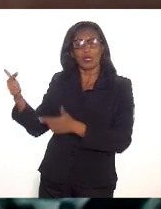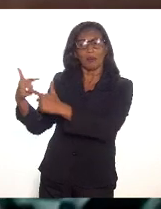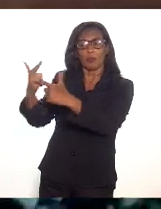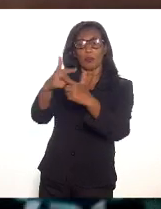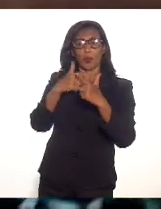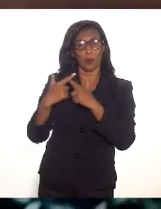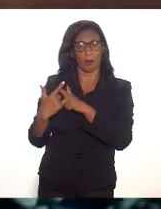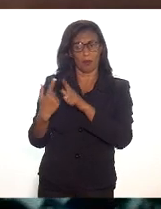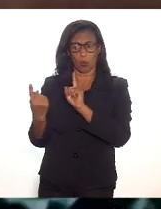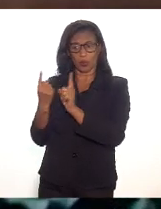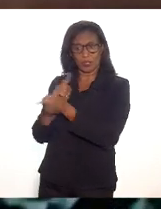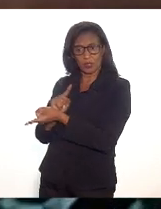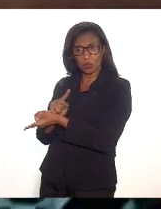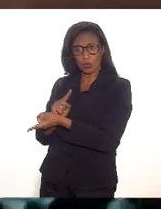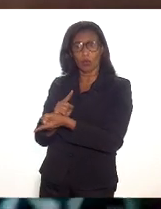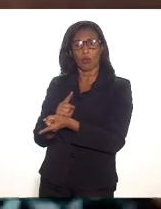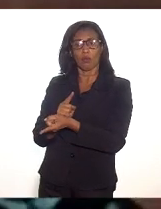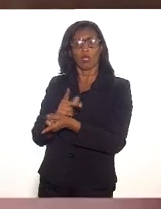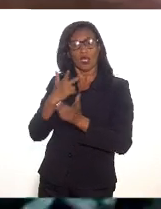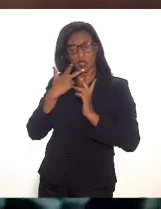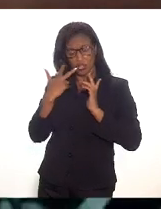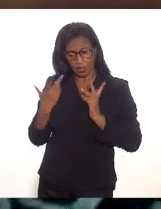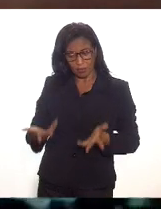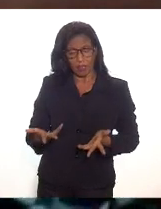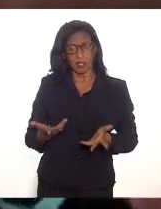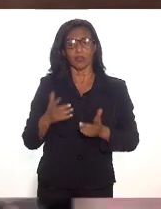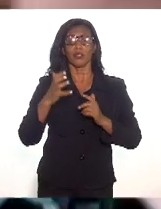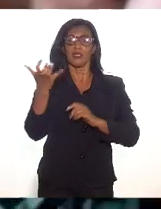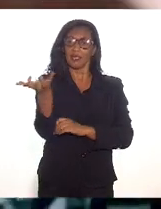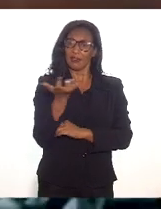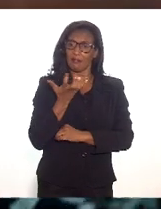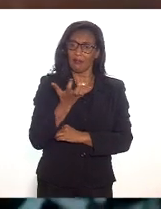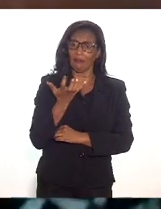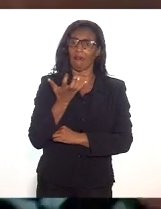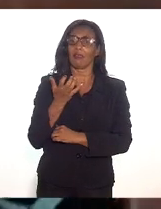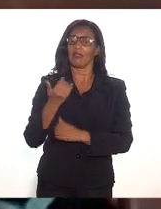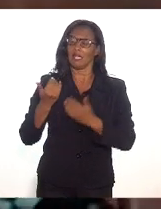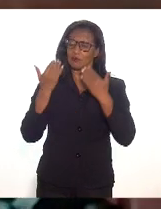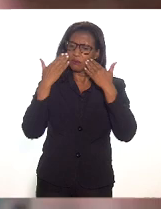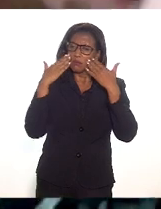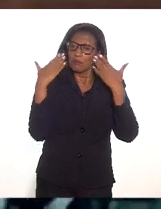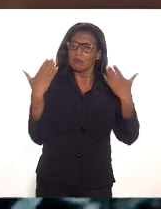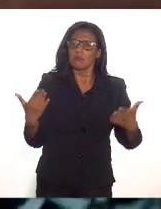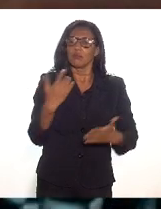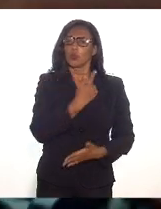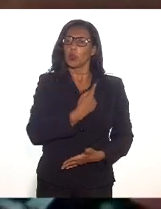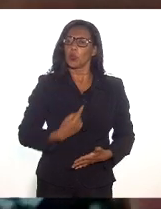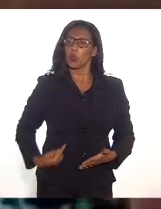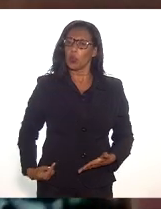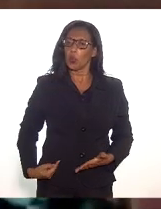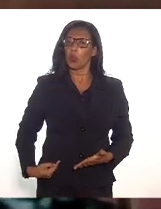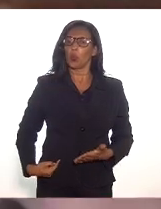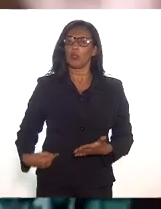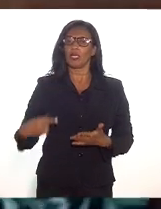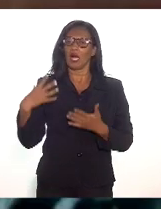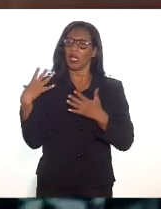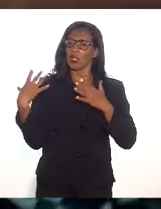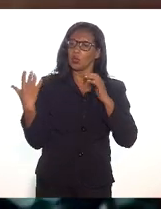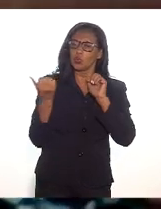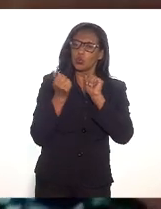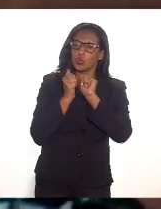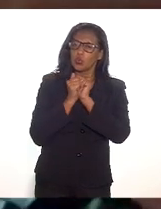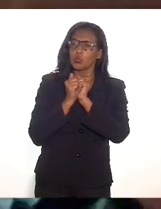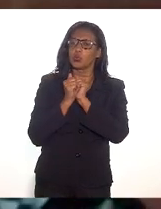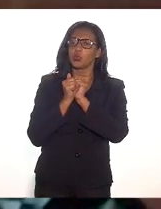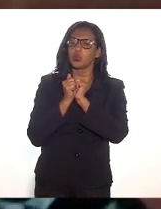e contradições, muito pelo contrário. A gente quer que ela se mantenha pública, indivisível, sob os auspícios